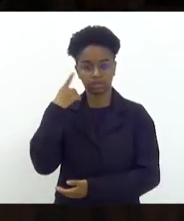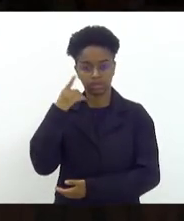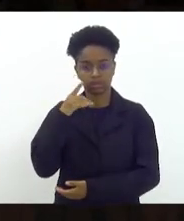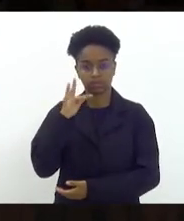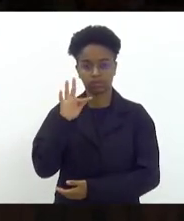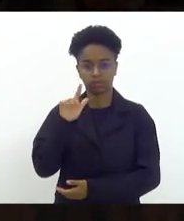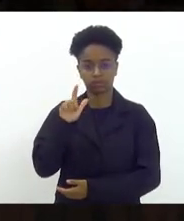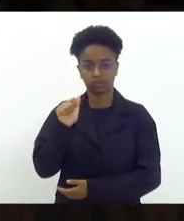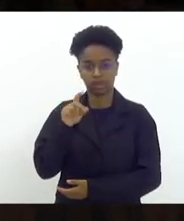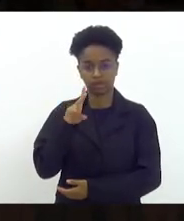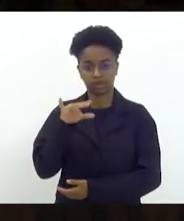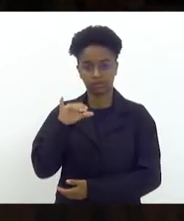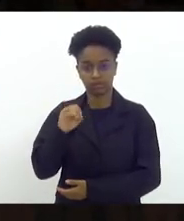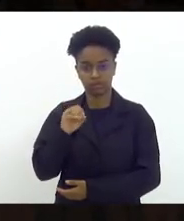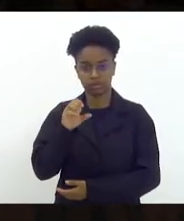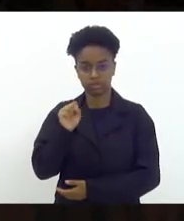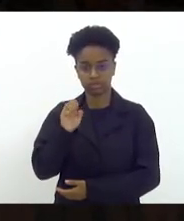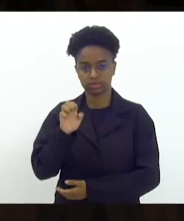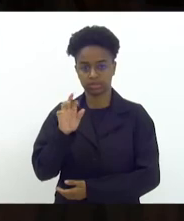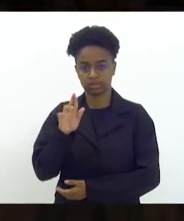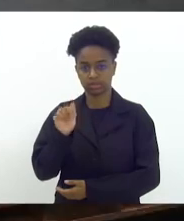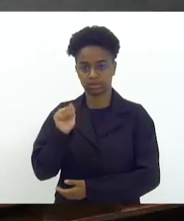Flávio serafini